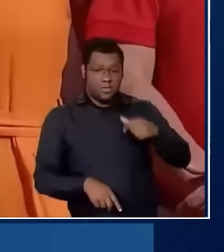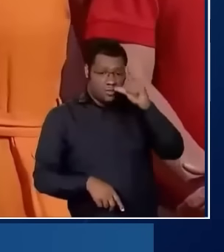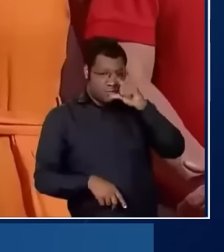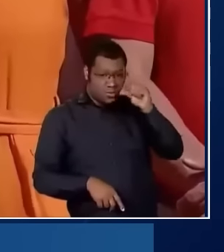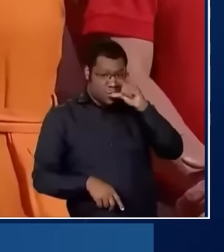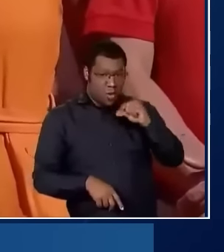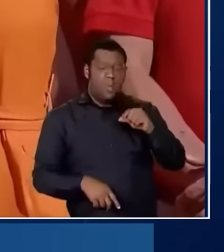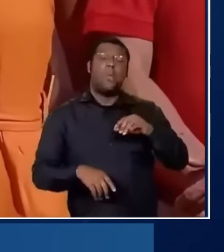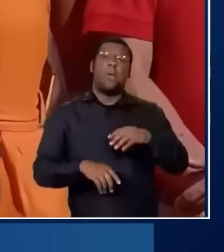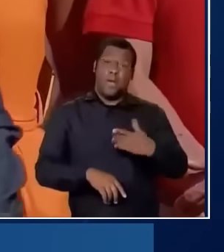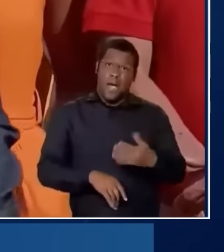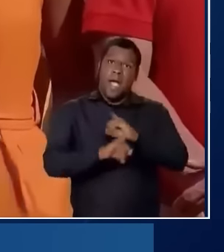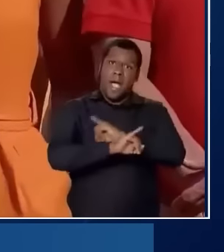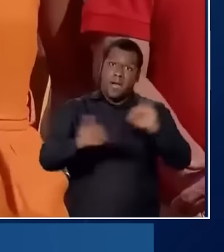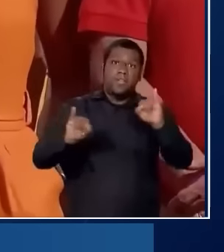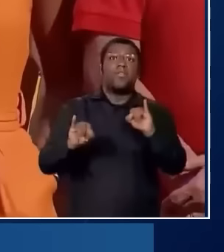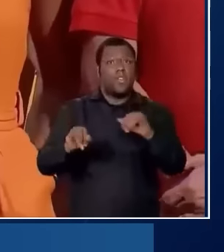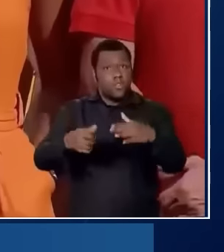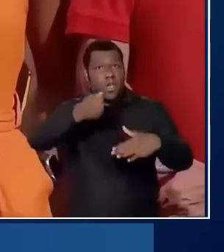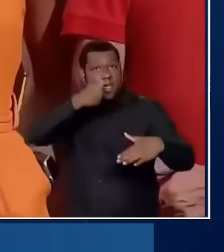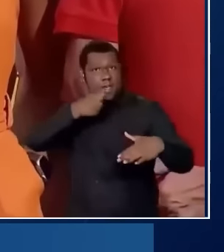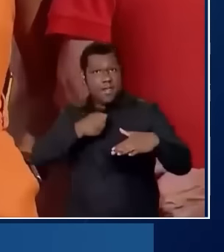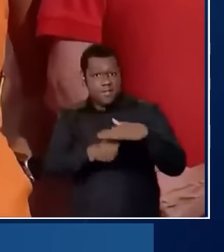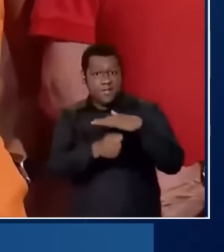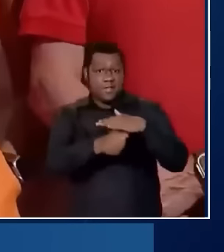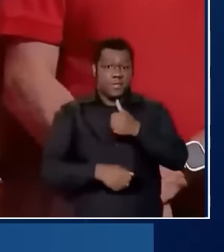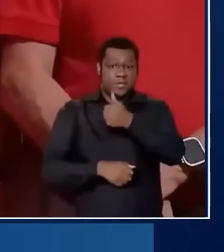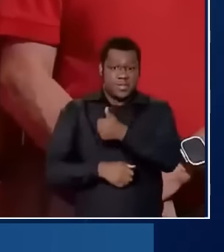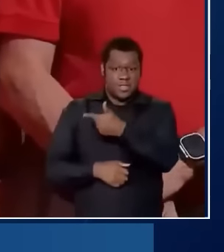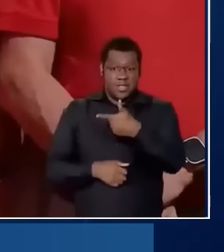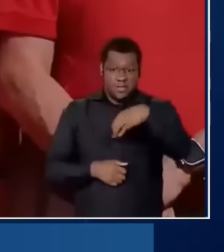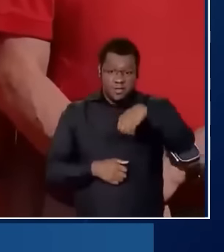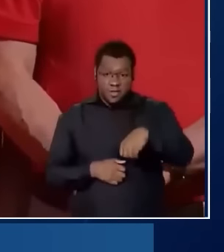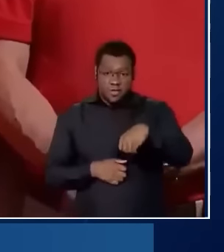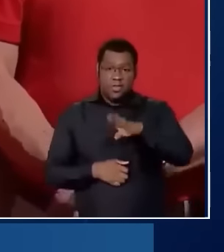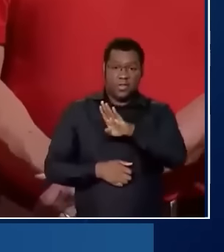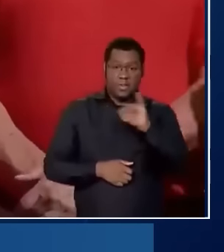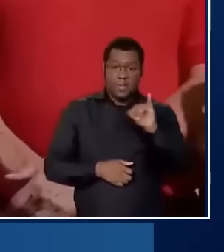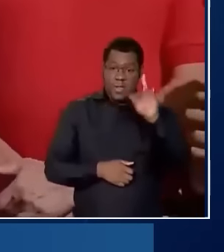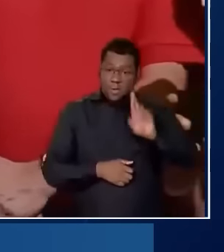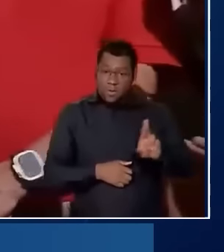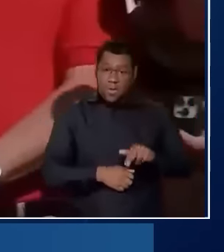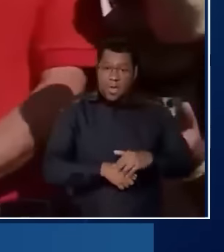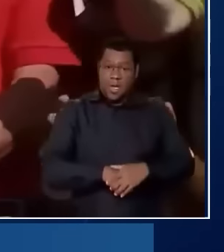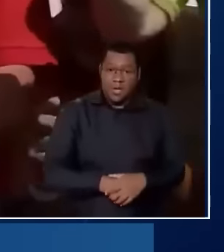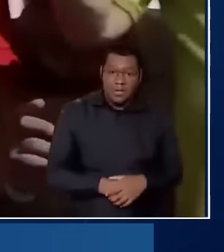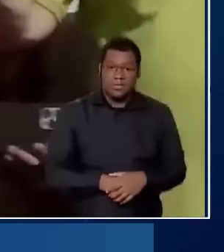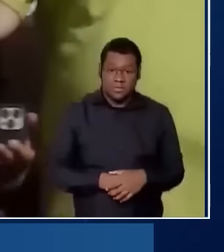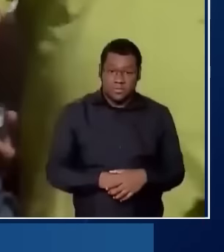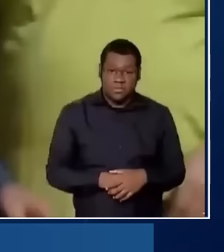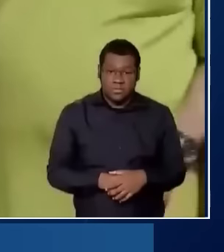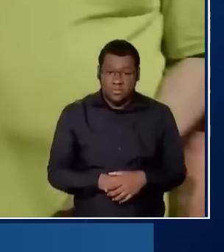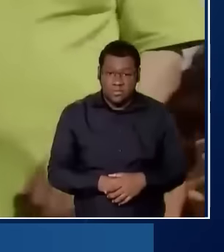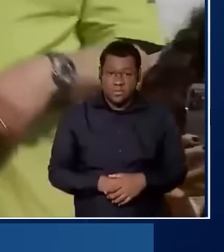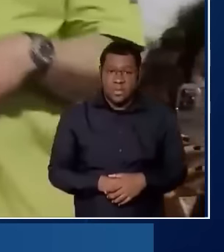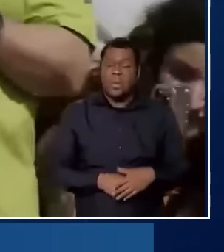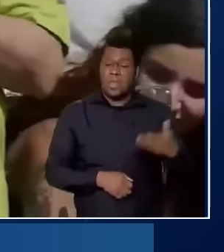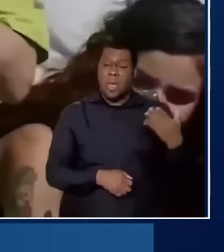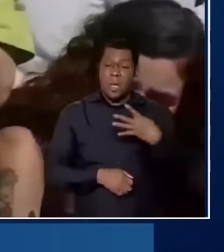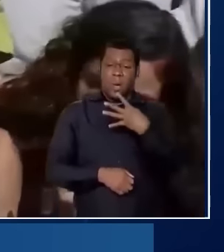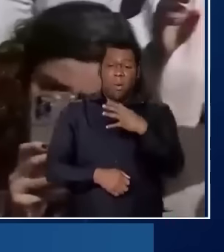os seus ministros, também elogiou outros, porque ele fez um tremendo elogio ao Padilha, e acabou gerando